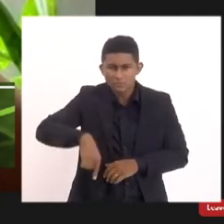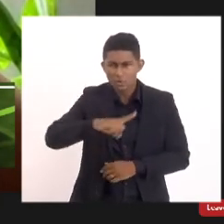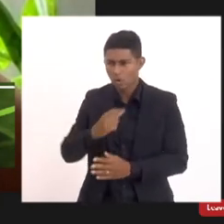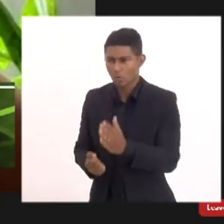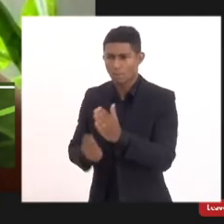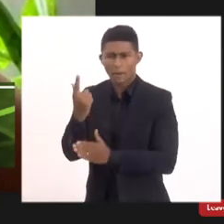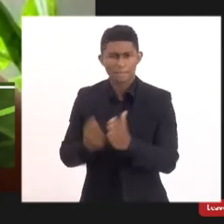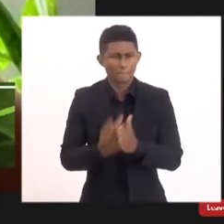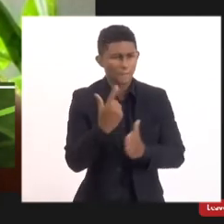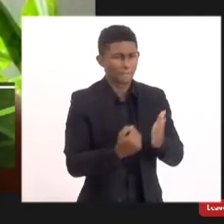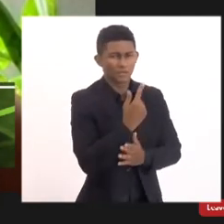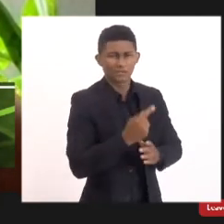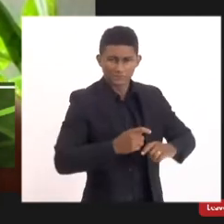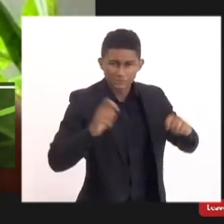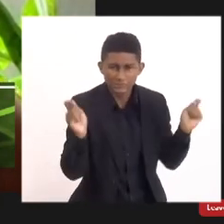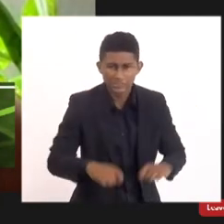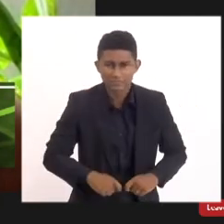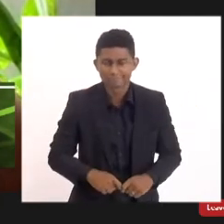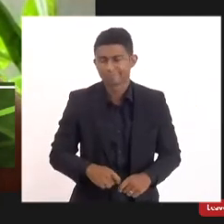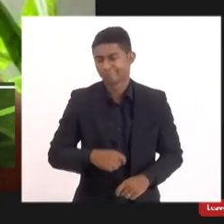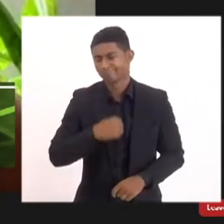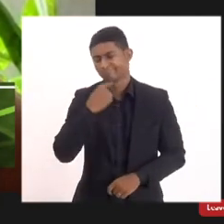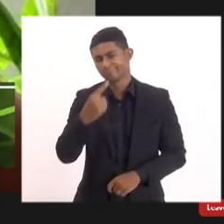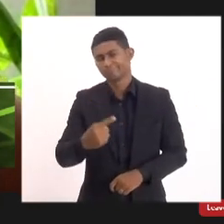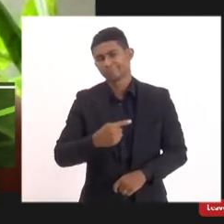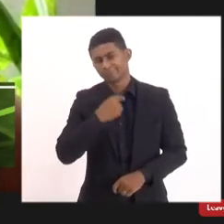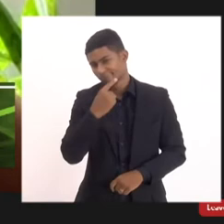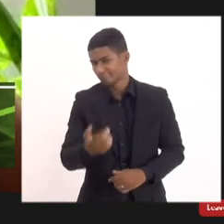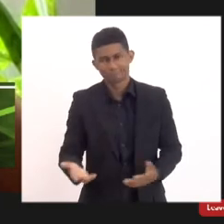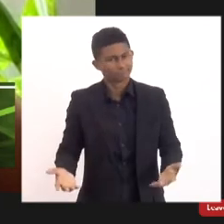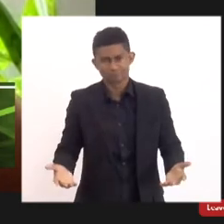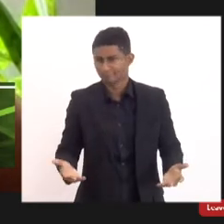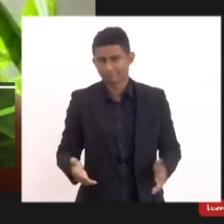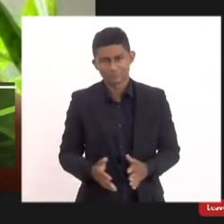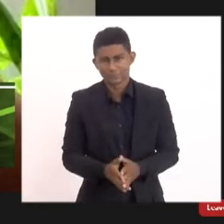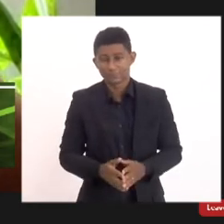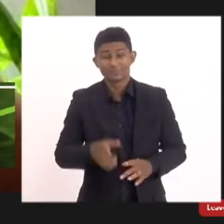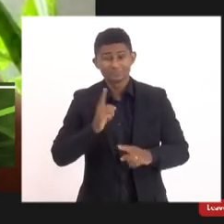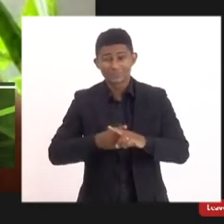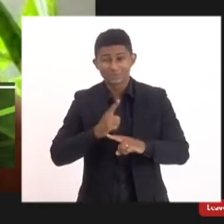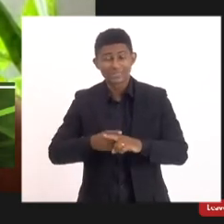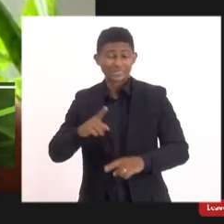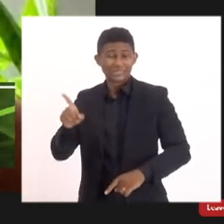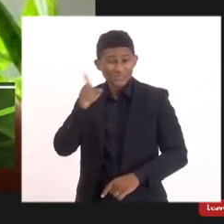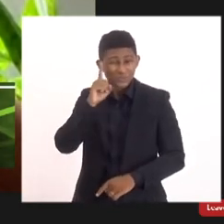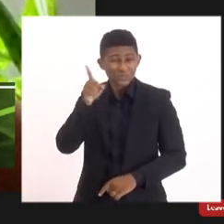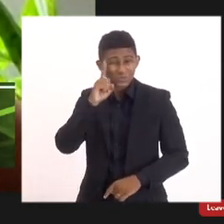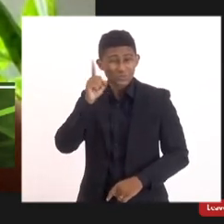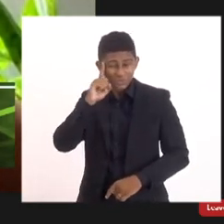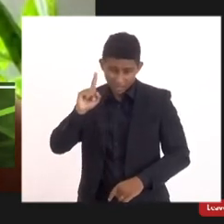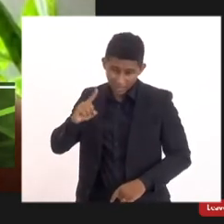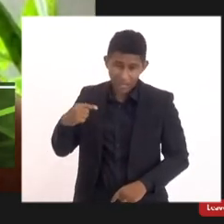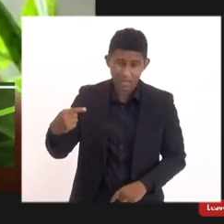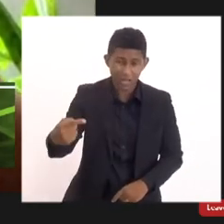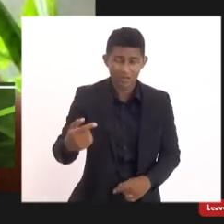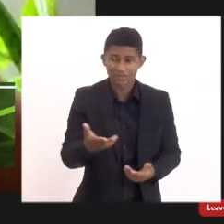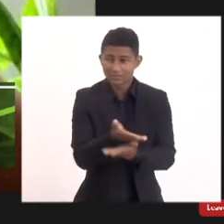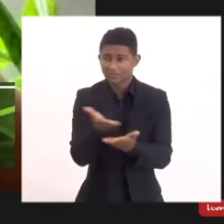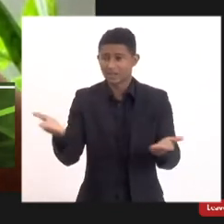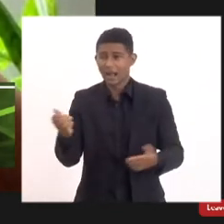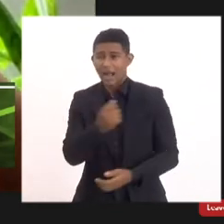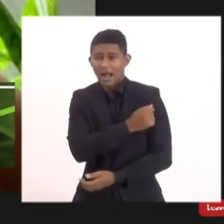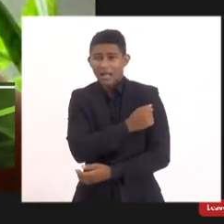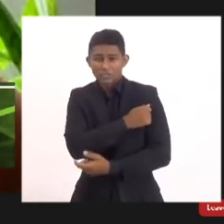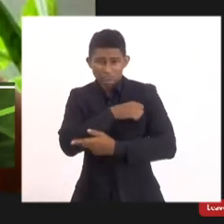máscara cirúrgica, porque eu teria que ter e oferecer, né, todo dia máscara para esses alunos.